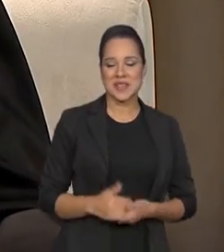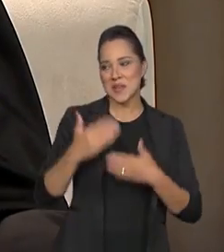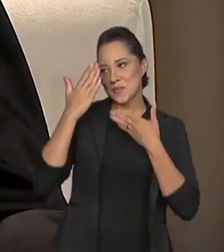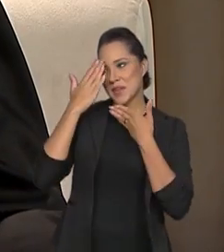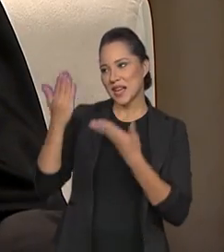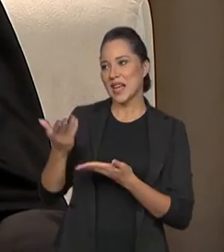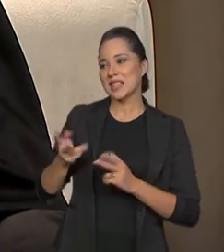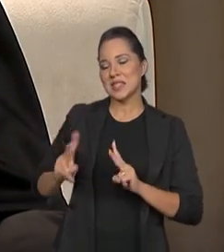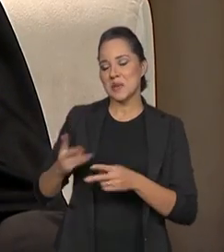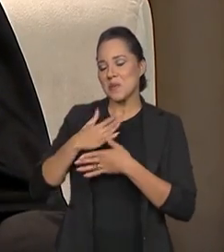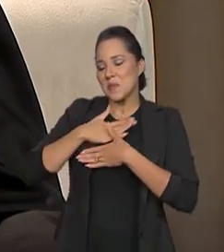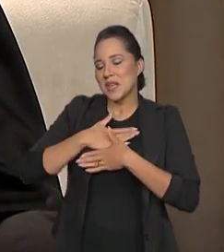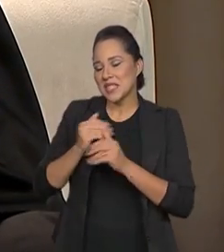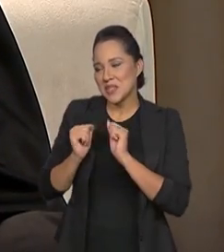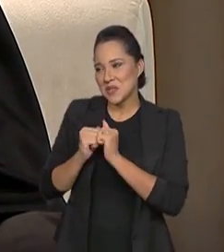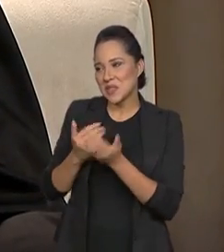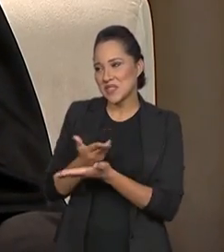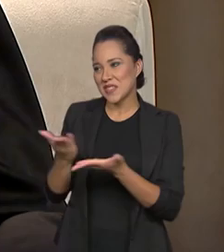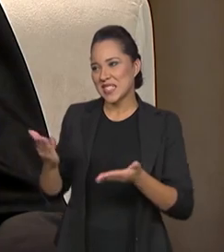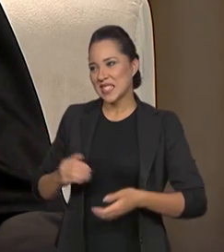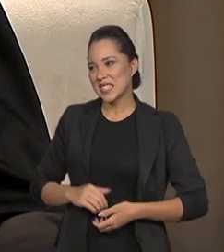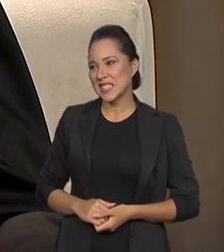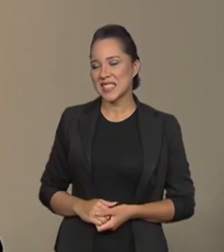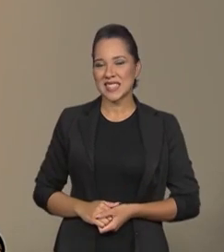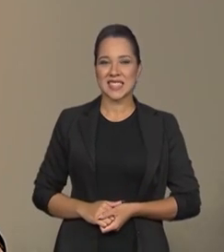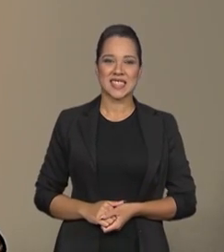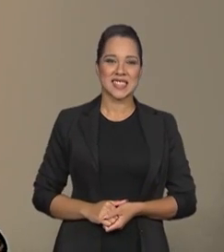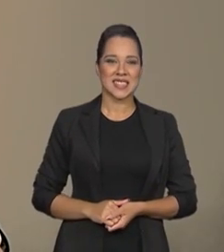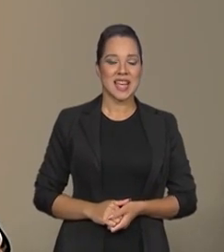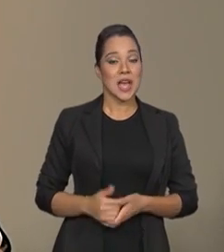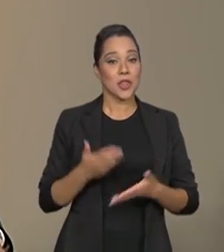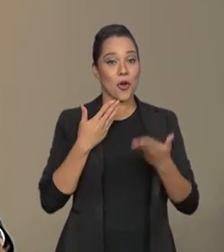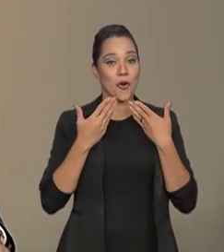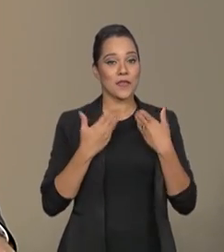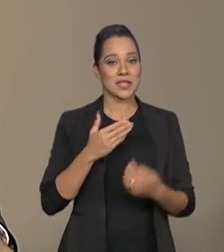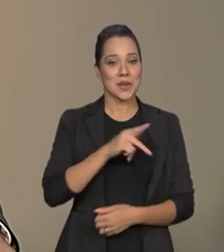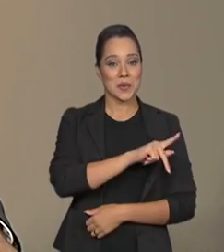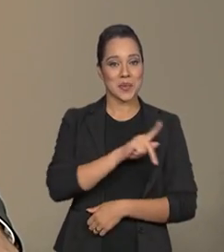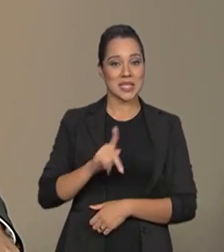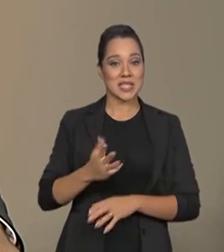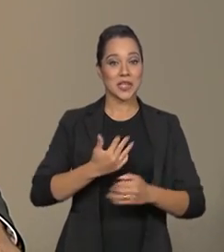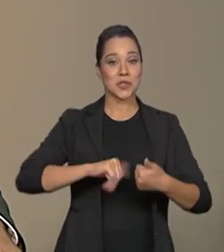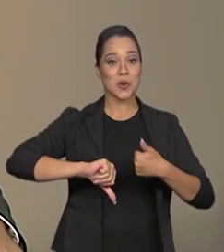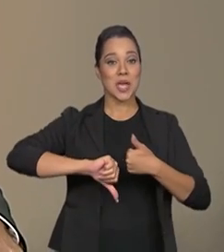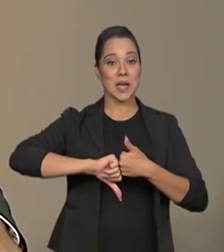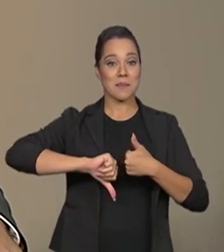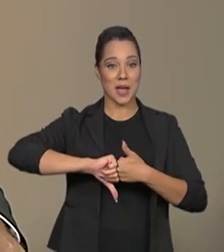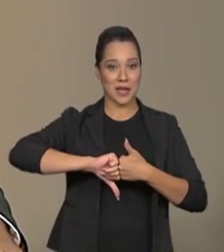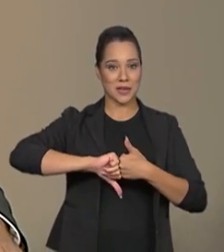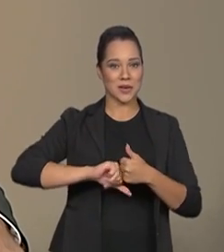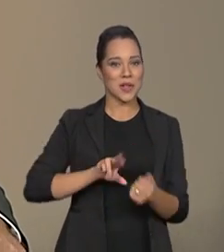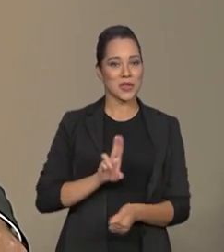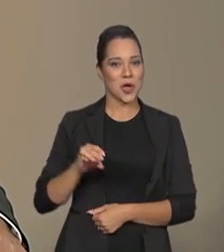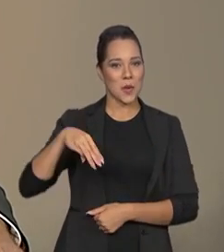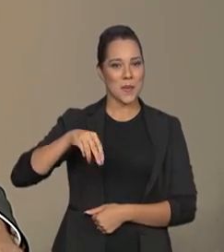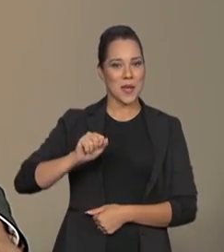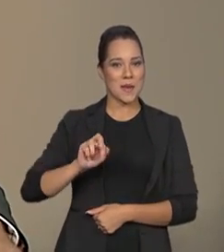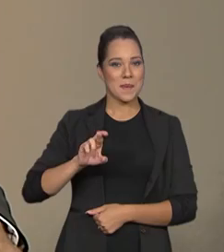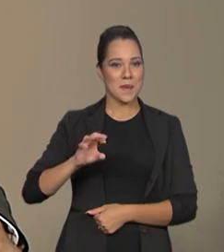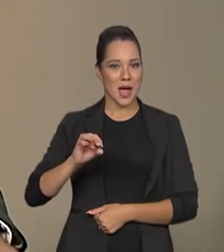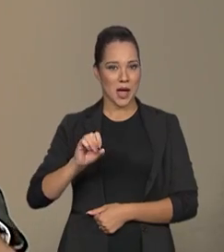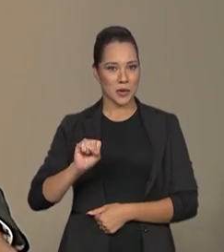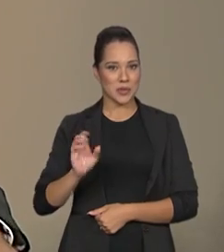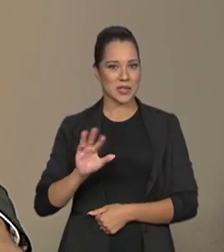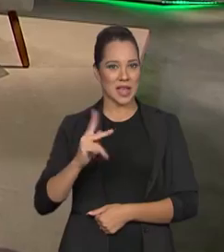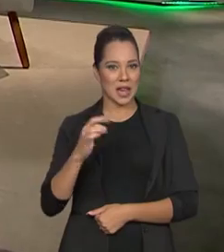obrigado Paulo é sempre um prazer estar aqui com vocês eu conversei com o presidente do Inmetro Marcos Heleno guerson